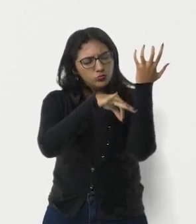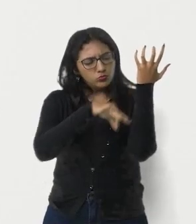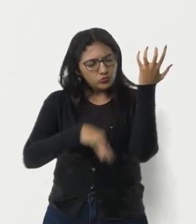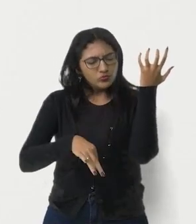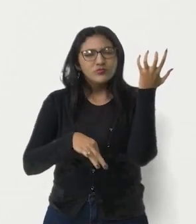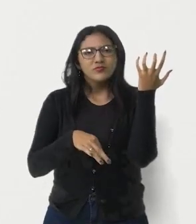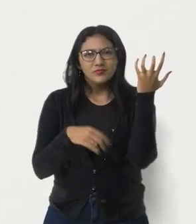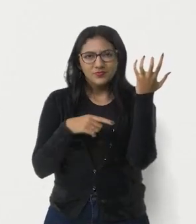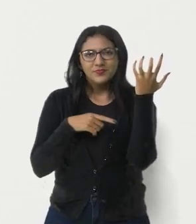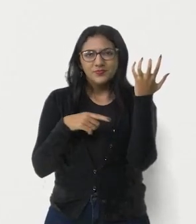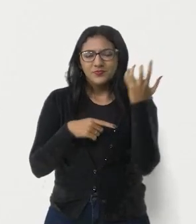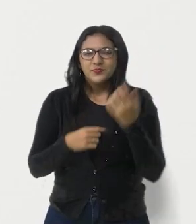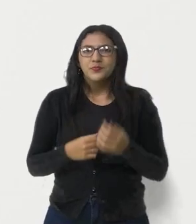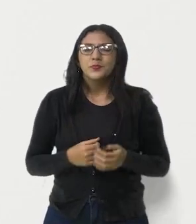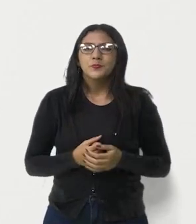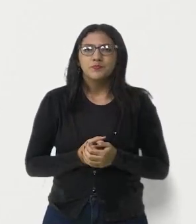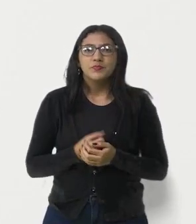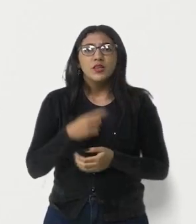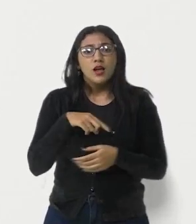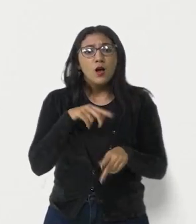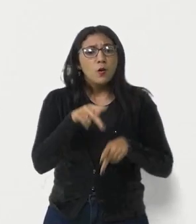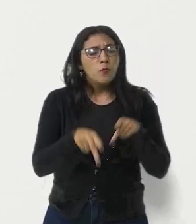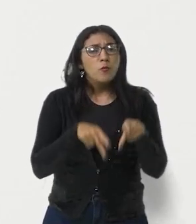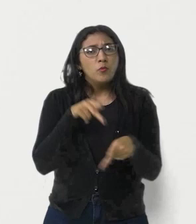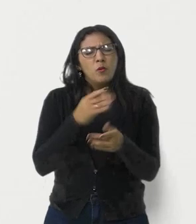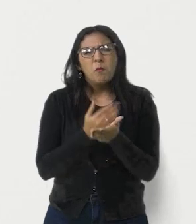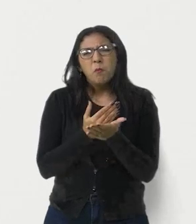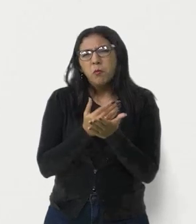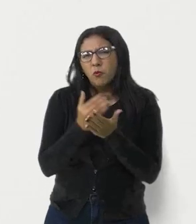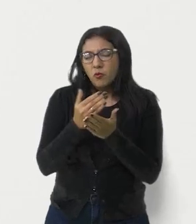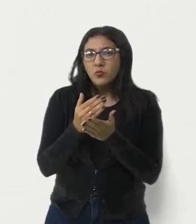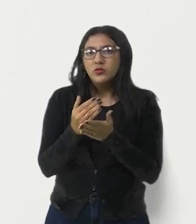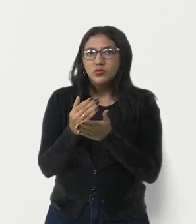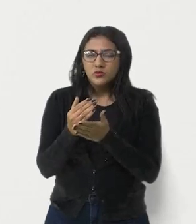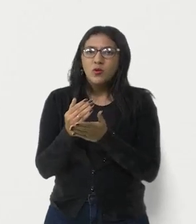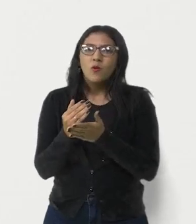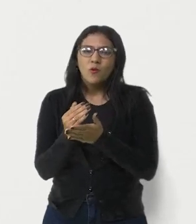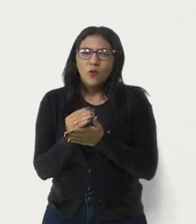da árvore chamada seringa. Então, é uma população que nasceu a